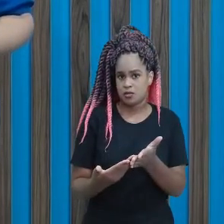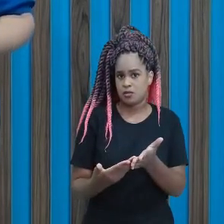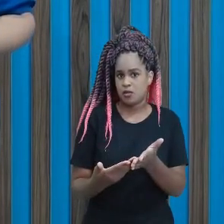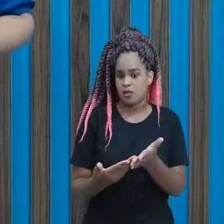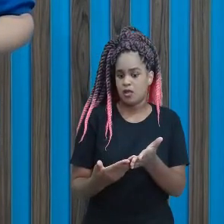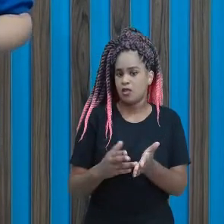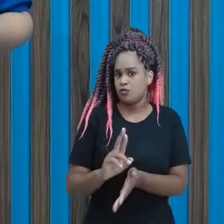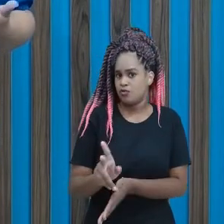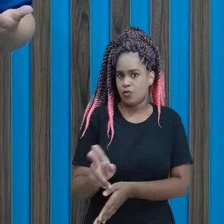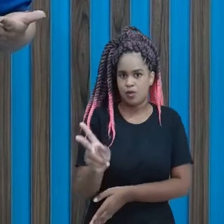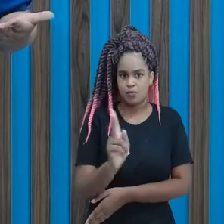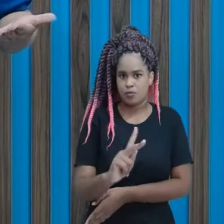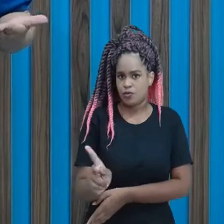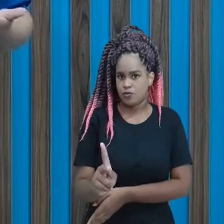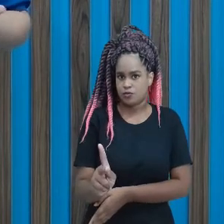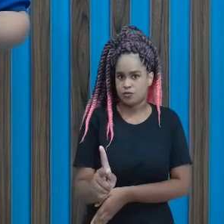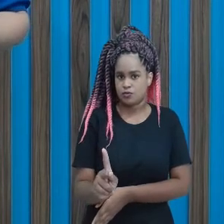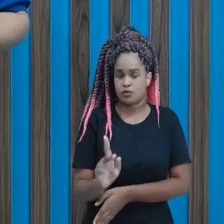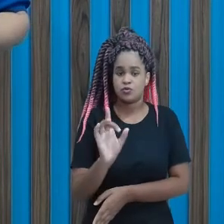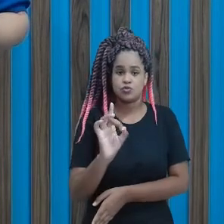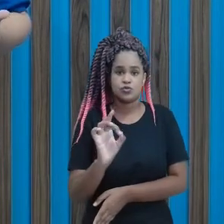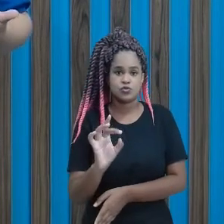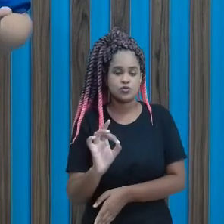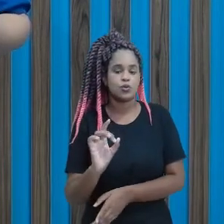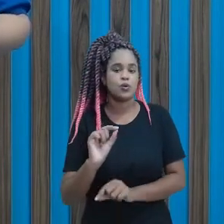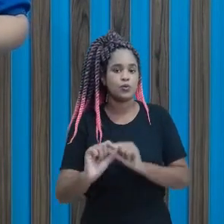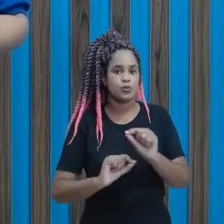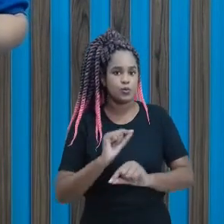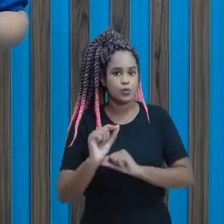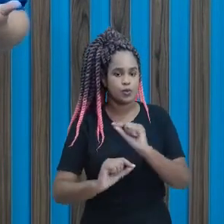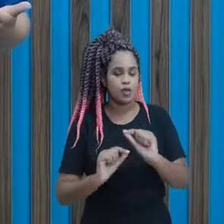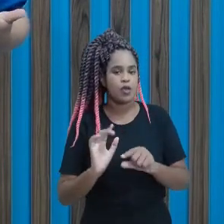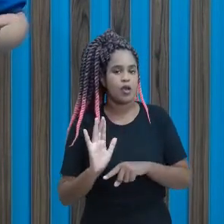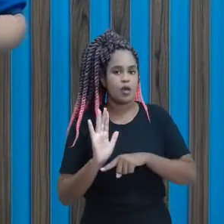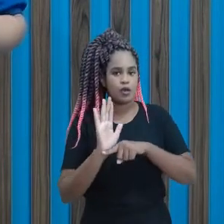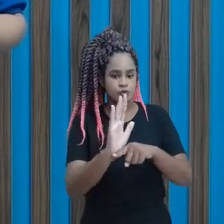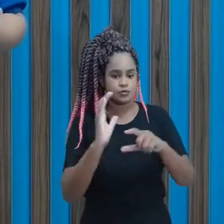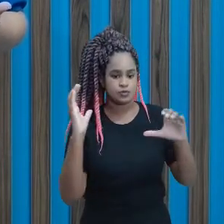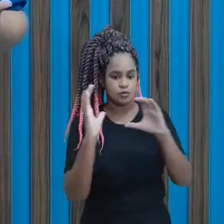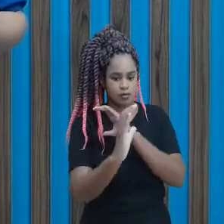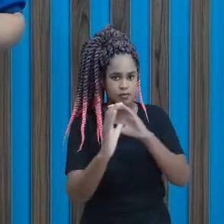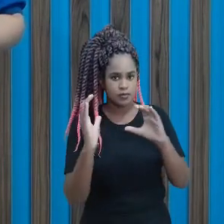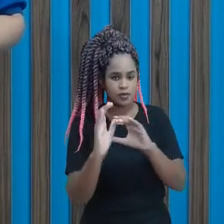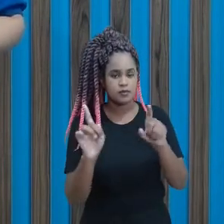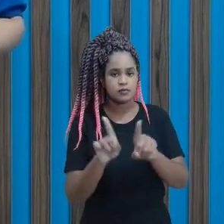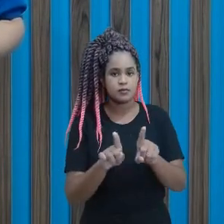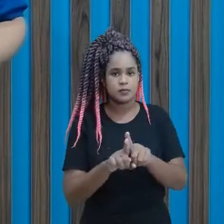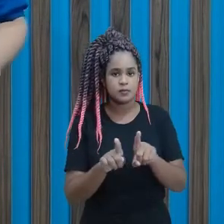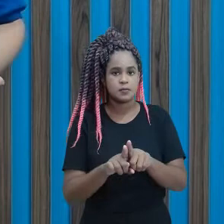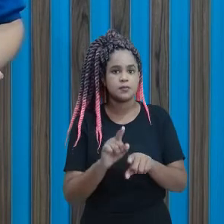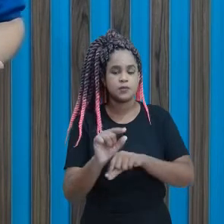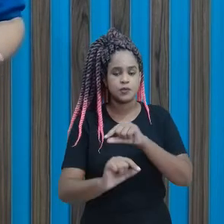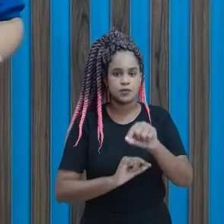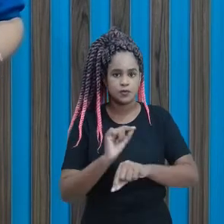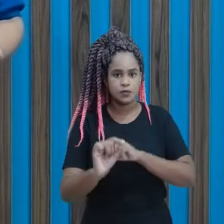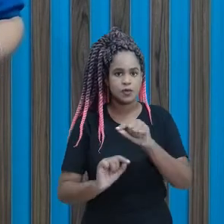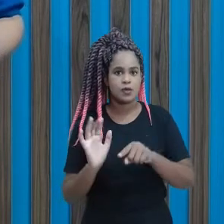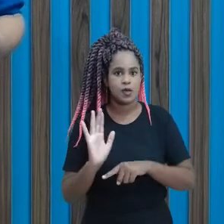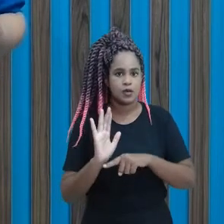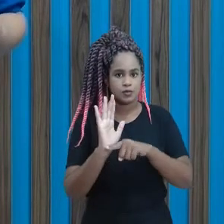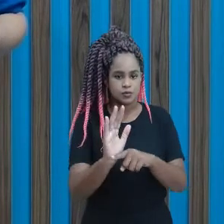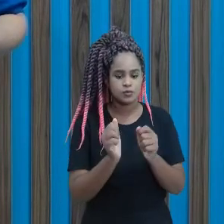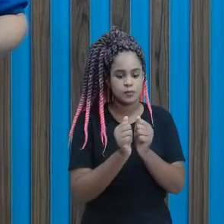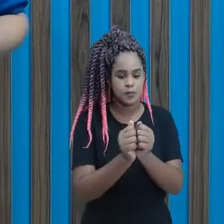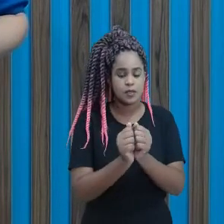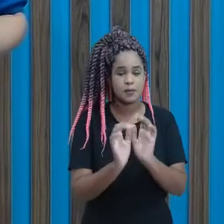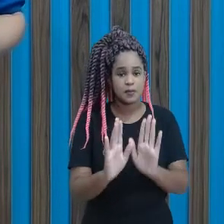estudante surdo. Ele vai estar ali ajudando, colaborando, essa importância dessa parceria é fundamental. Mas